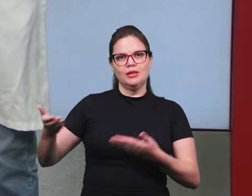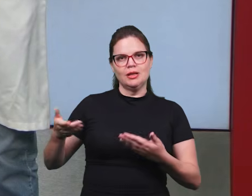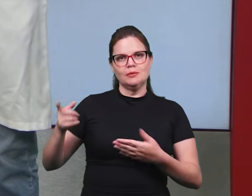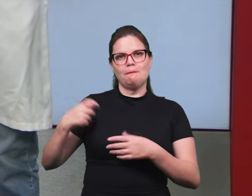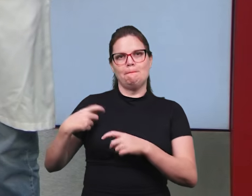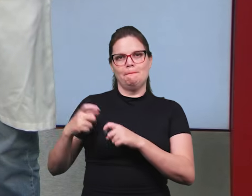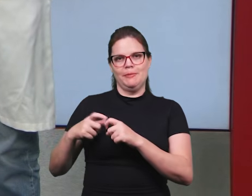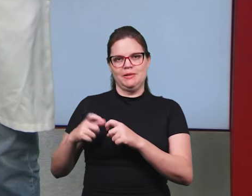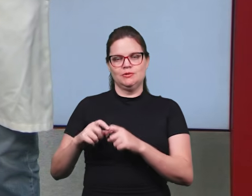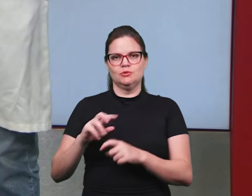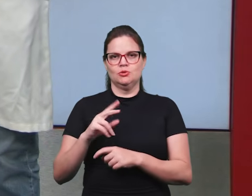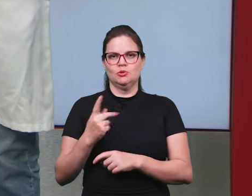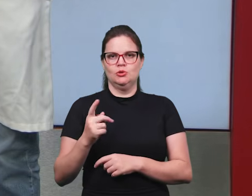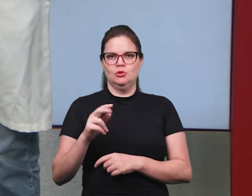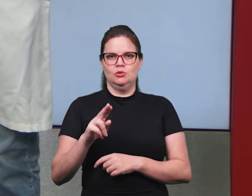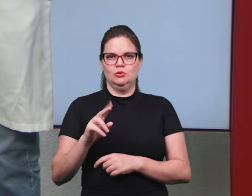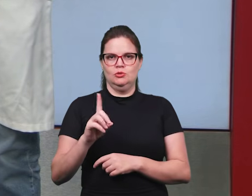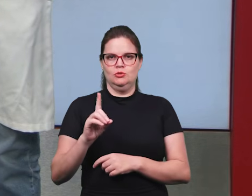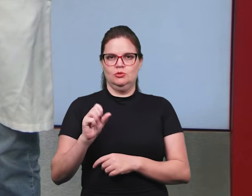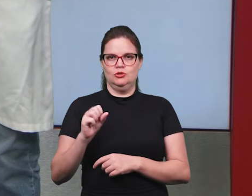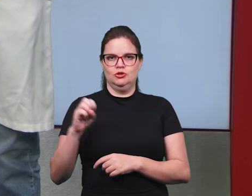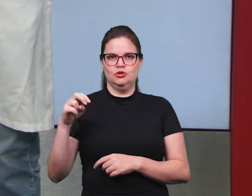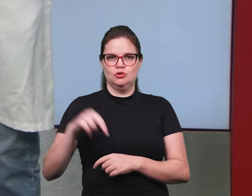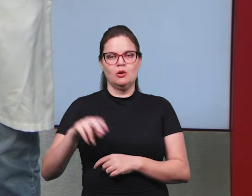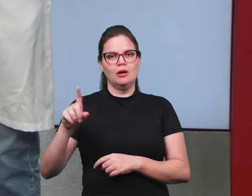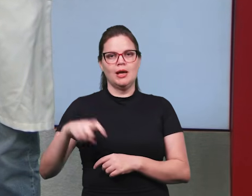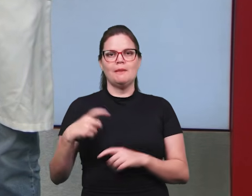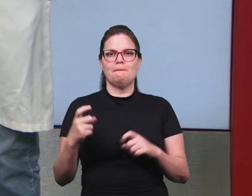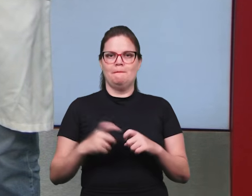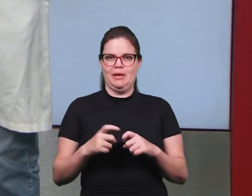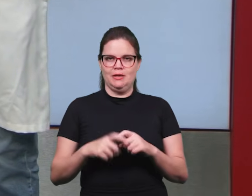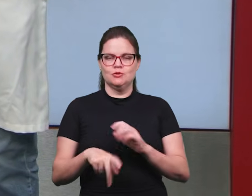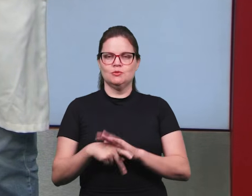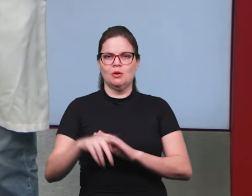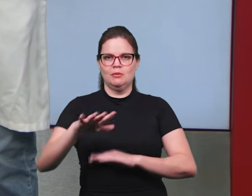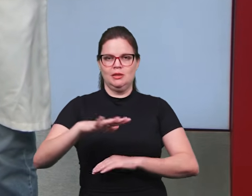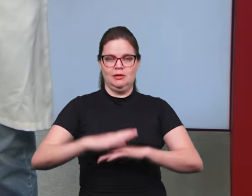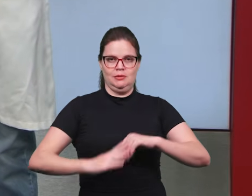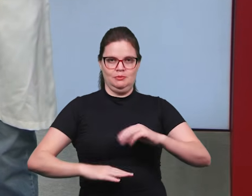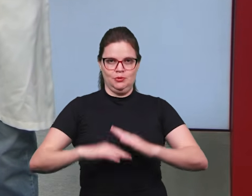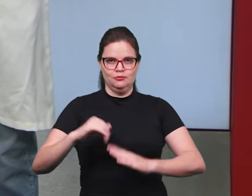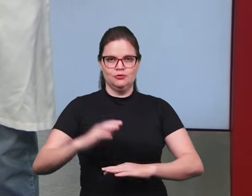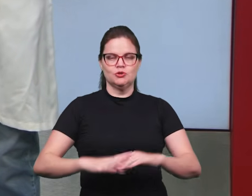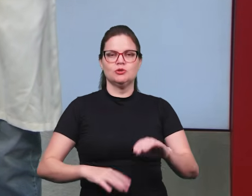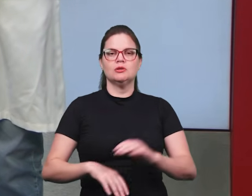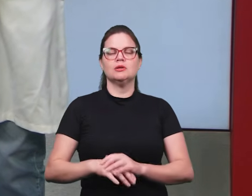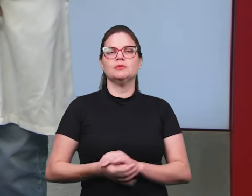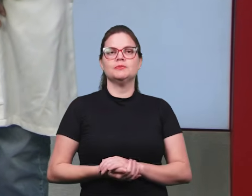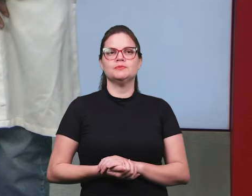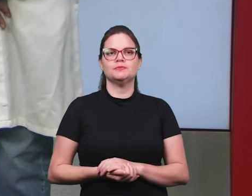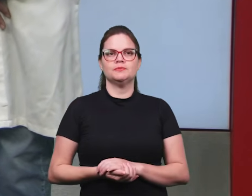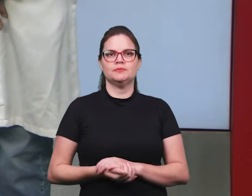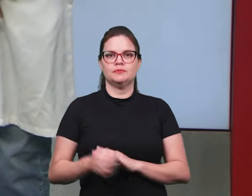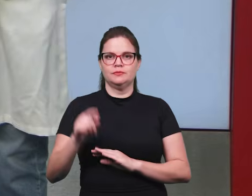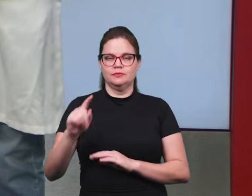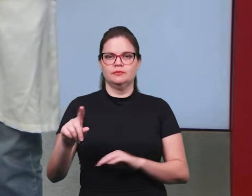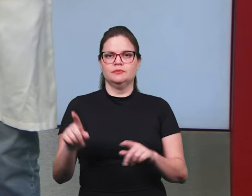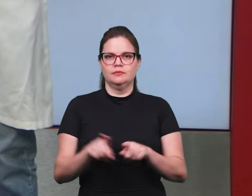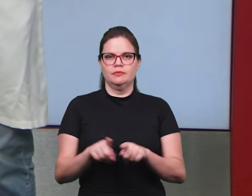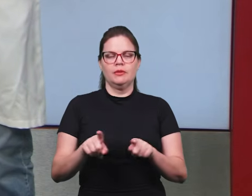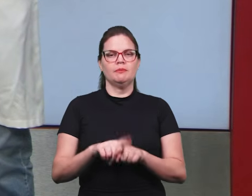o nosso convidado, Dr. Hudson Leal. Ele que é médico anestesista, possui título de especialista em anestesista,